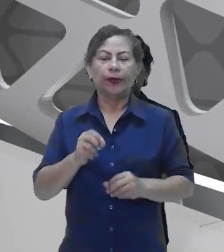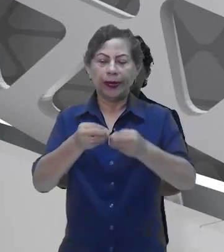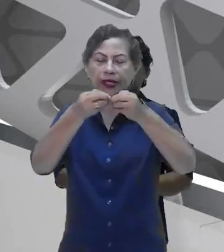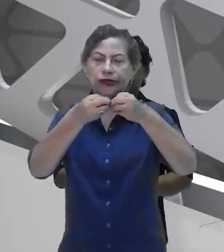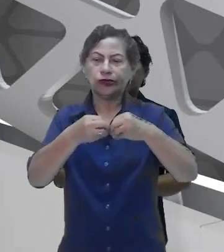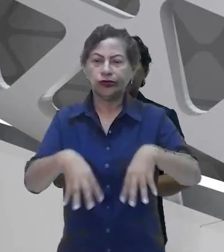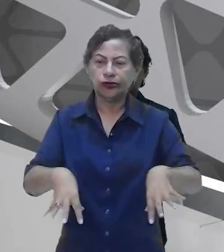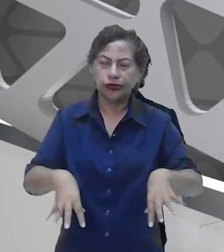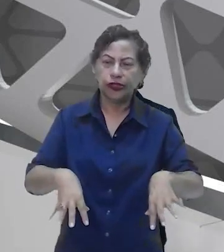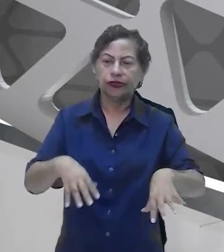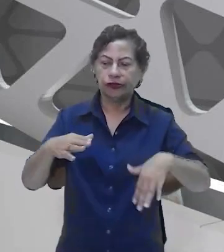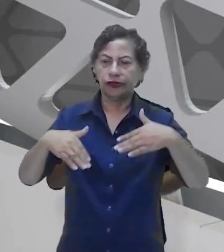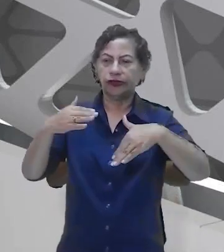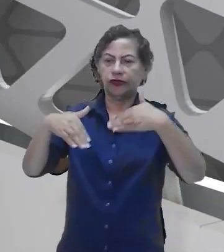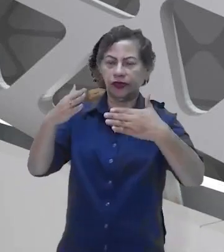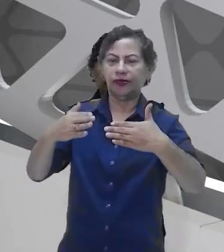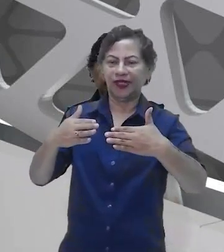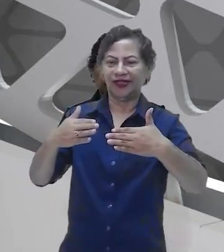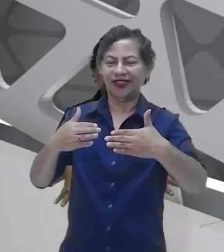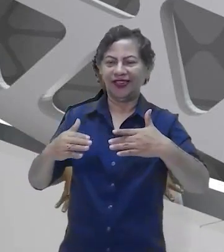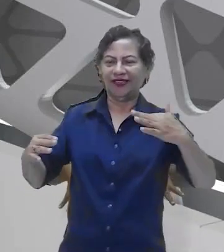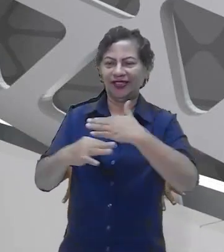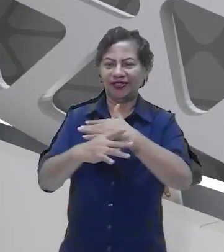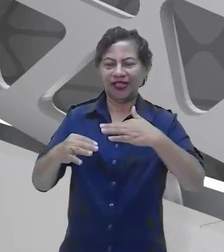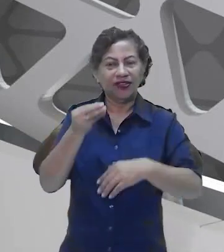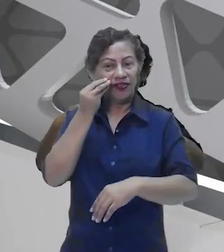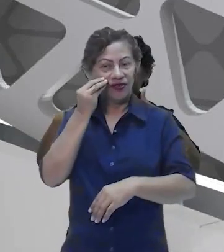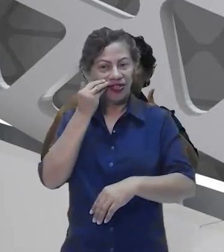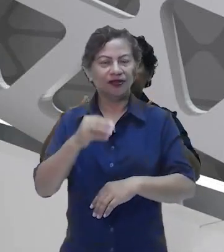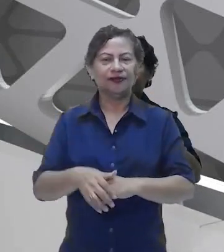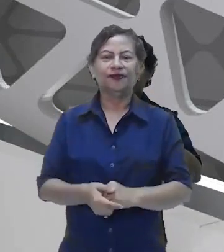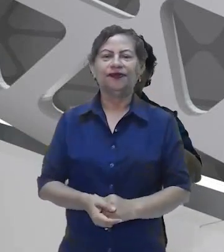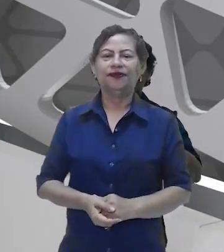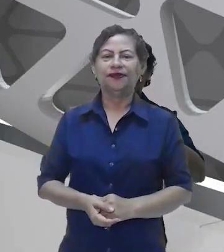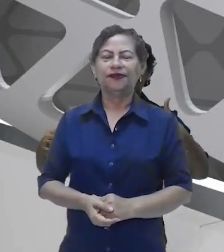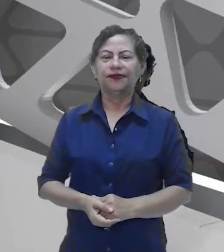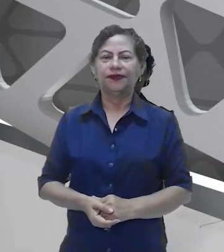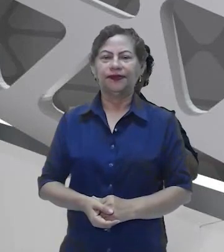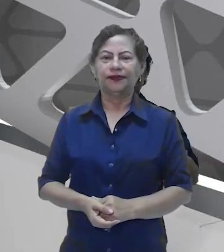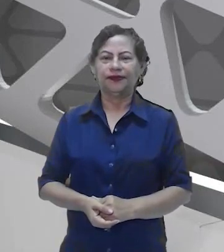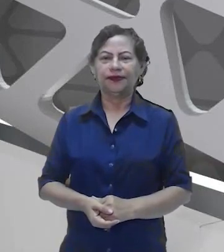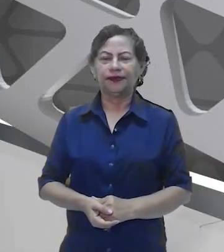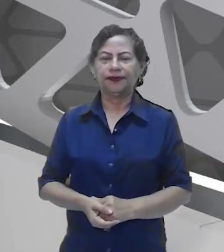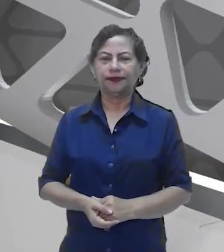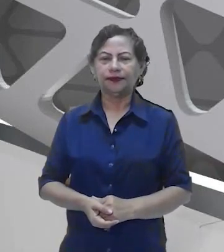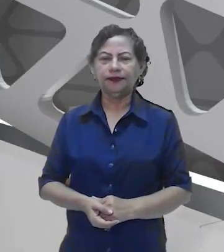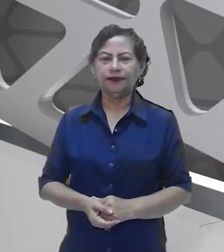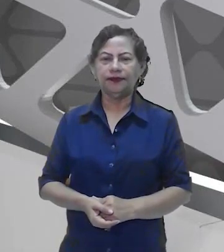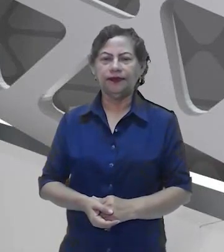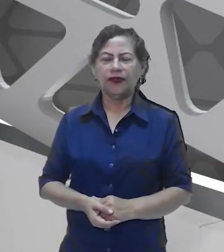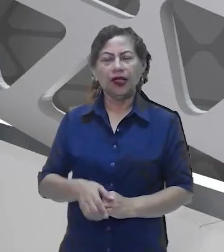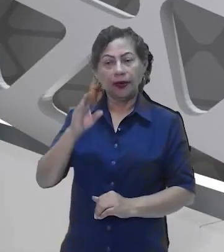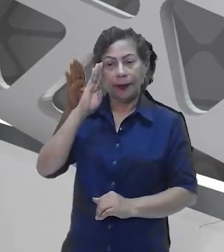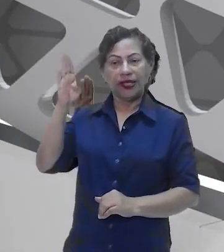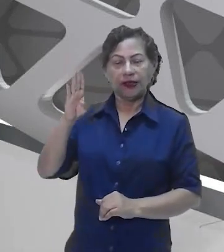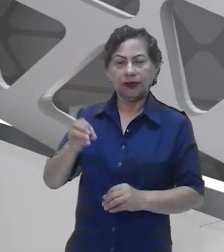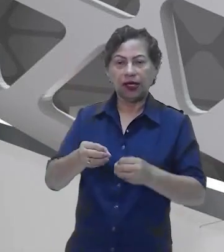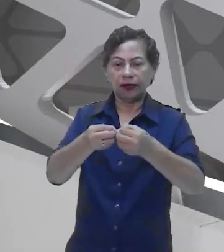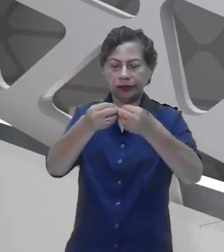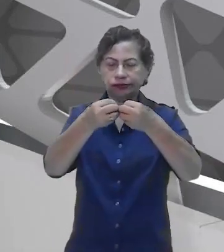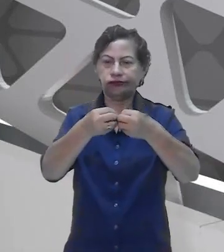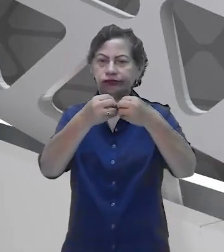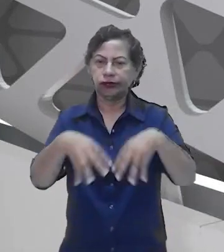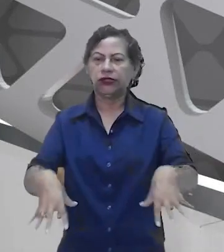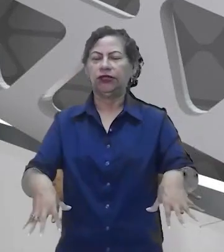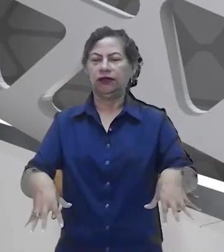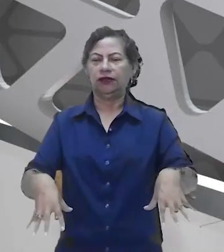da modernização da atividade de agricultura e pecuária. Vamos lá às consequências? Como principal consequência da atividade